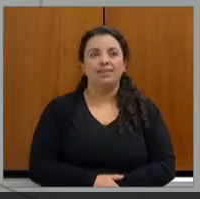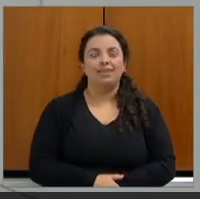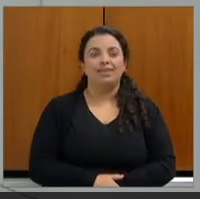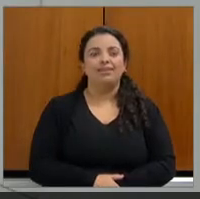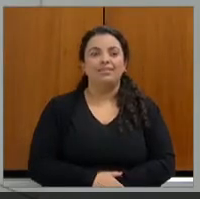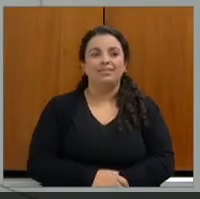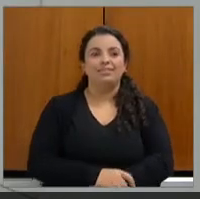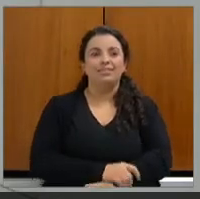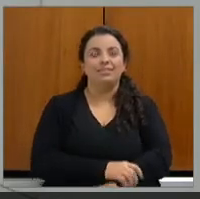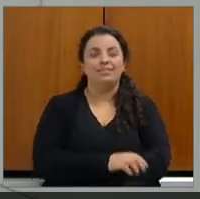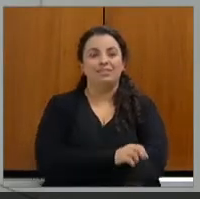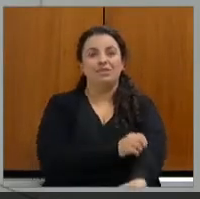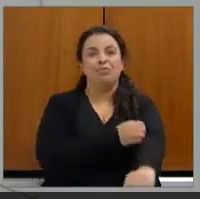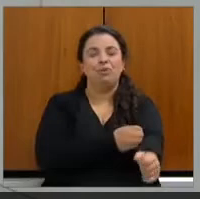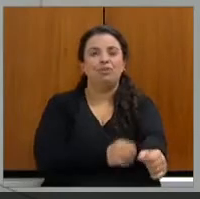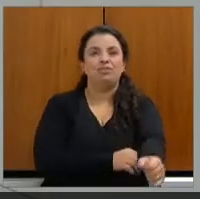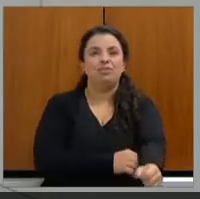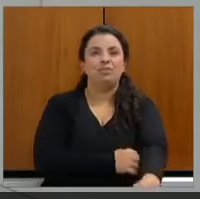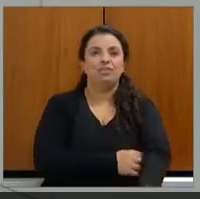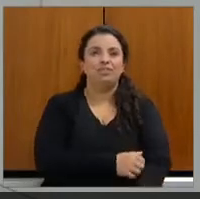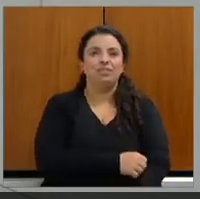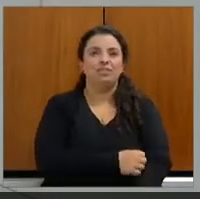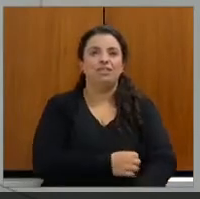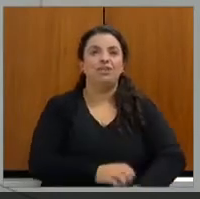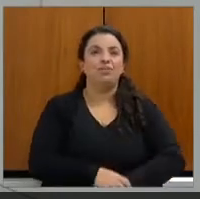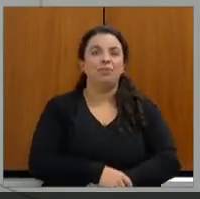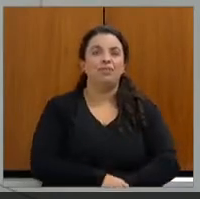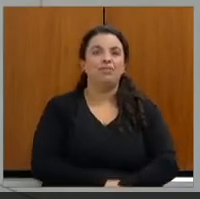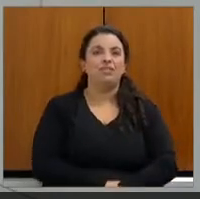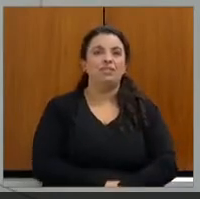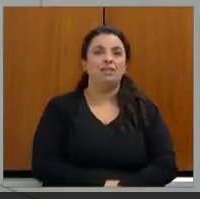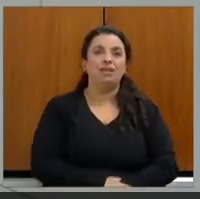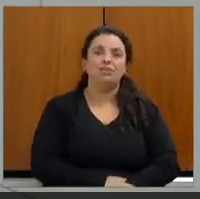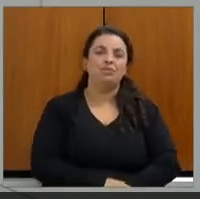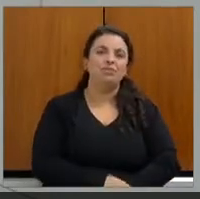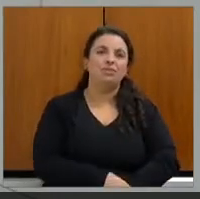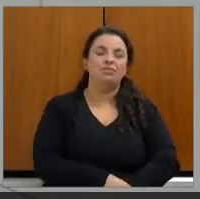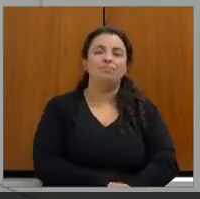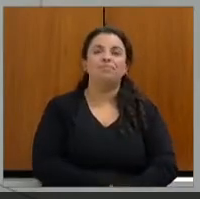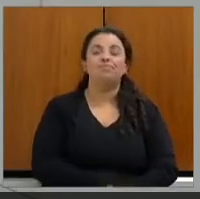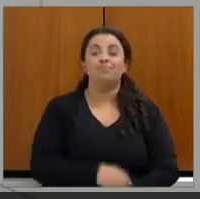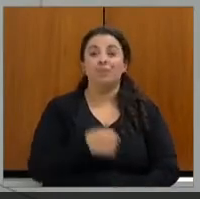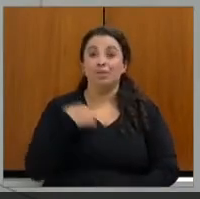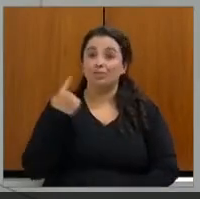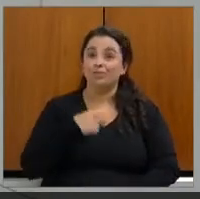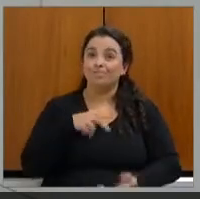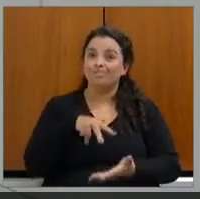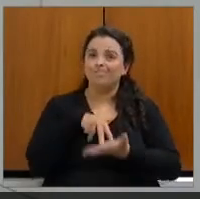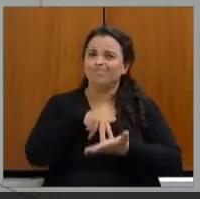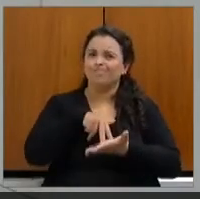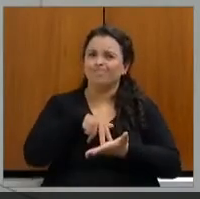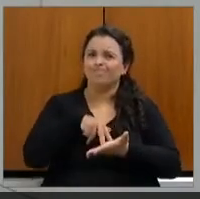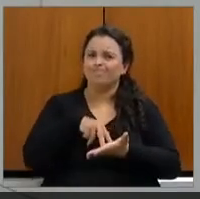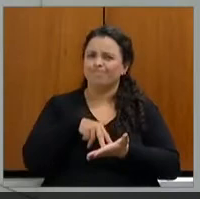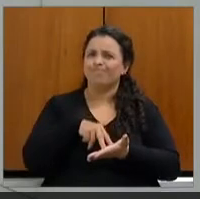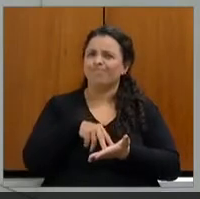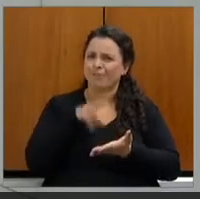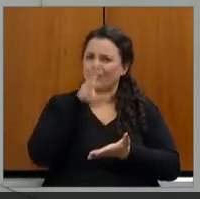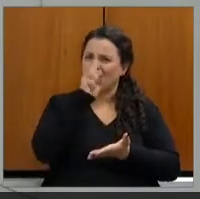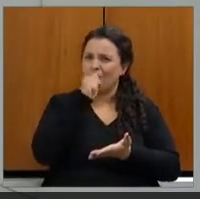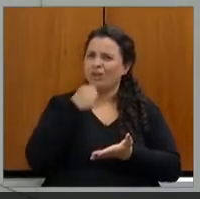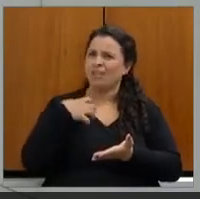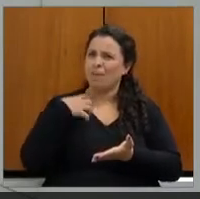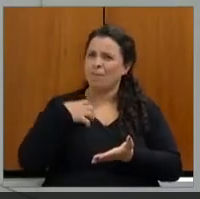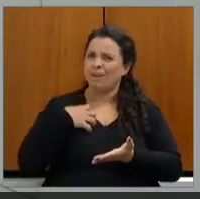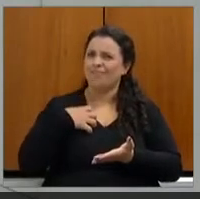G1 E aí e Resistindo aqui bravamente né mas pagamento também